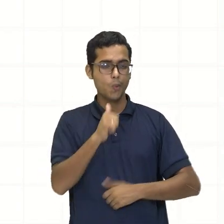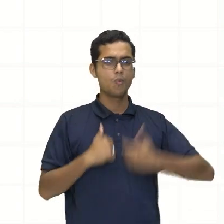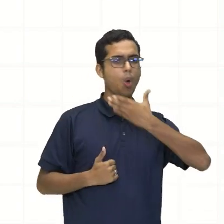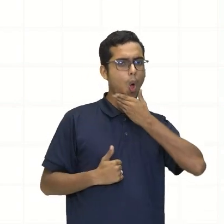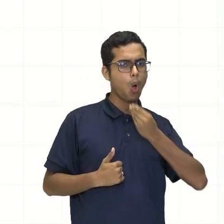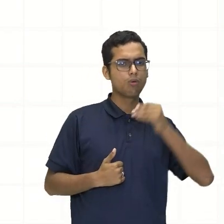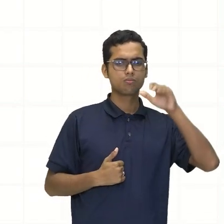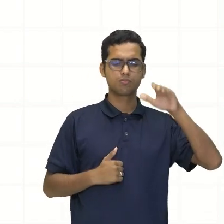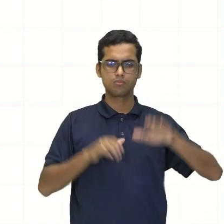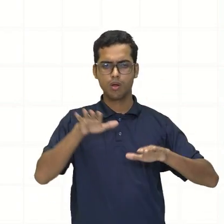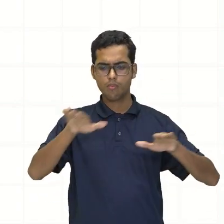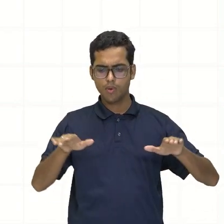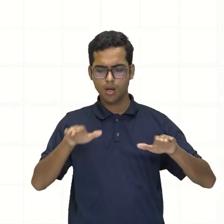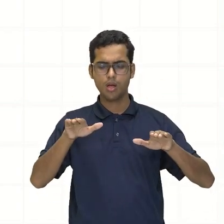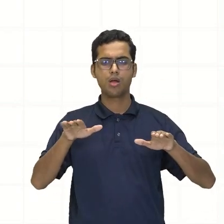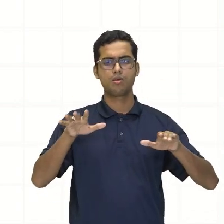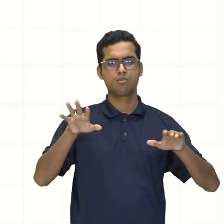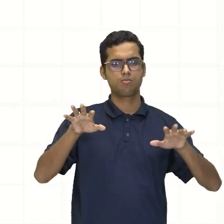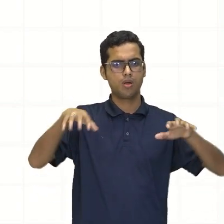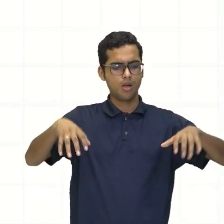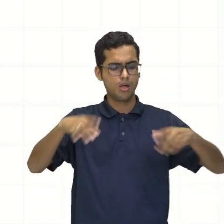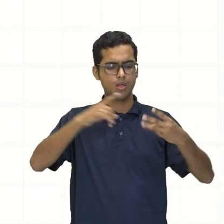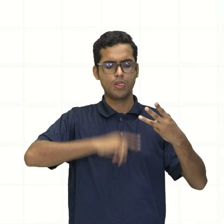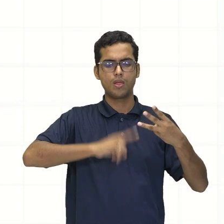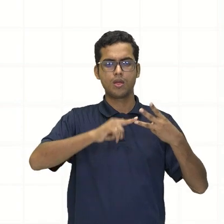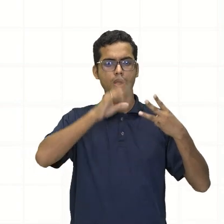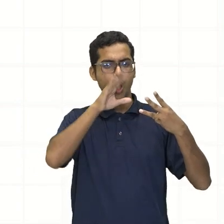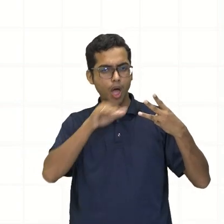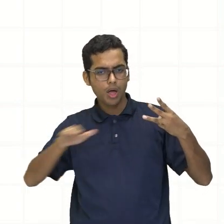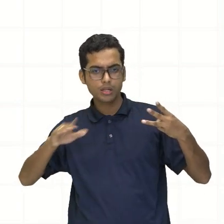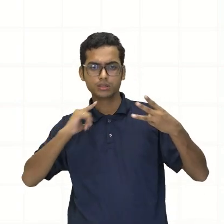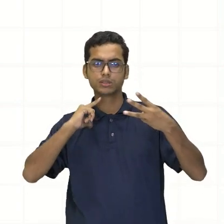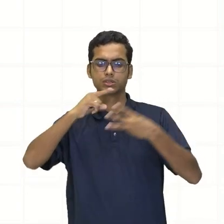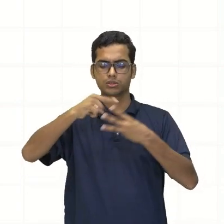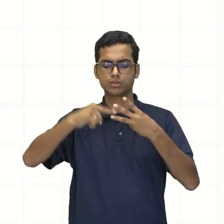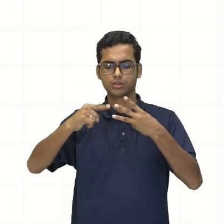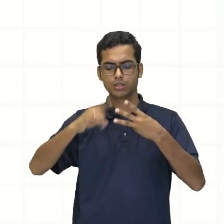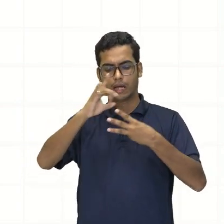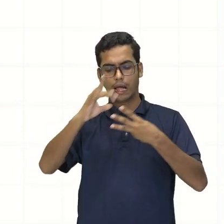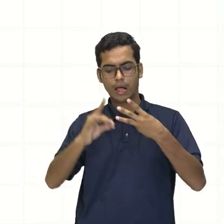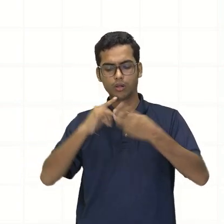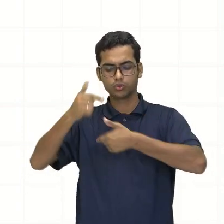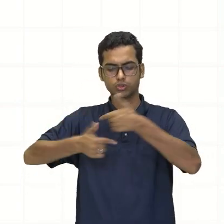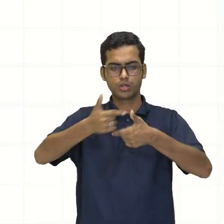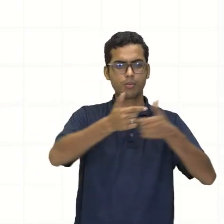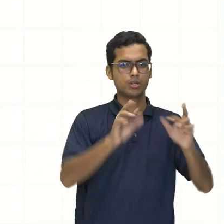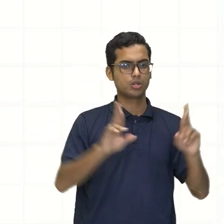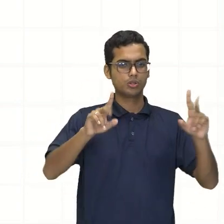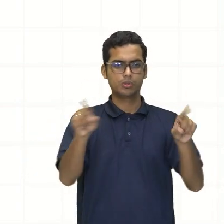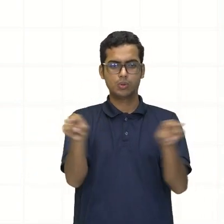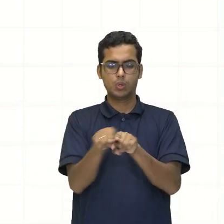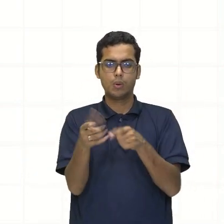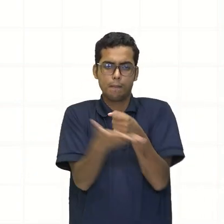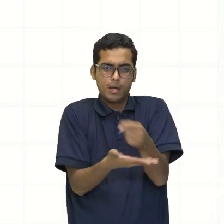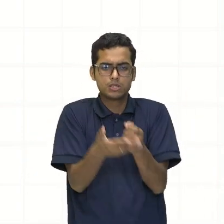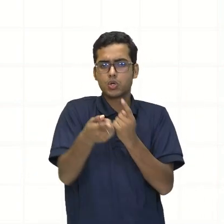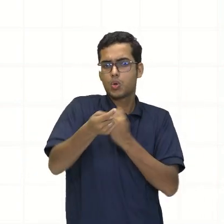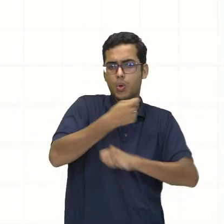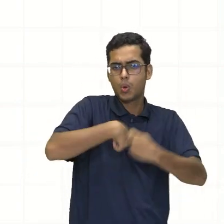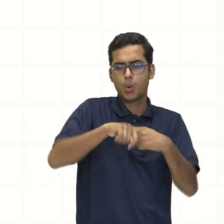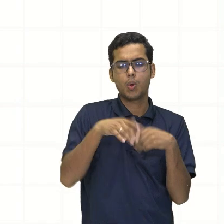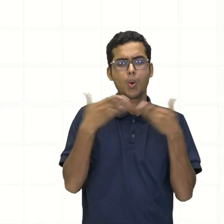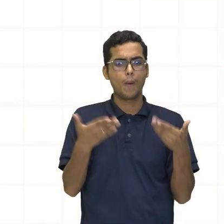mulheres, crianças faziam trabalhos diferenciados. A base econômica dessas